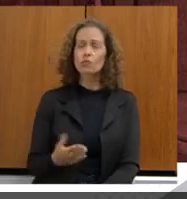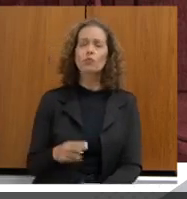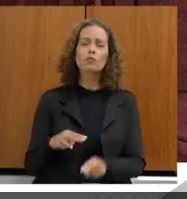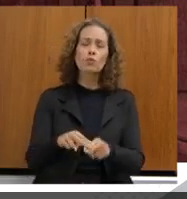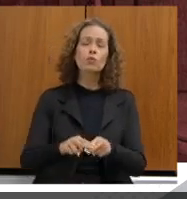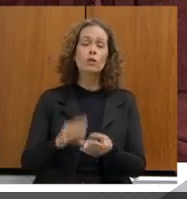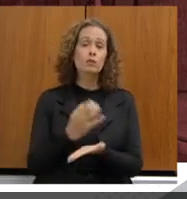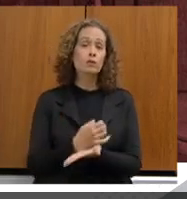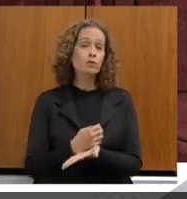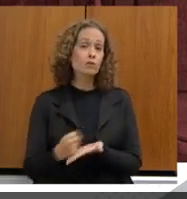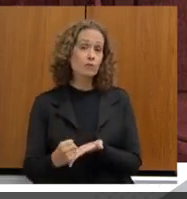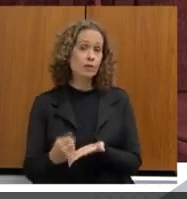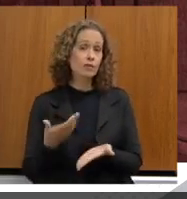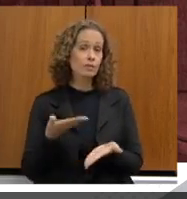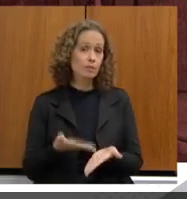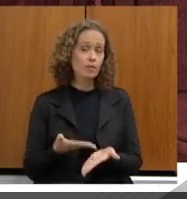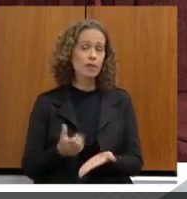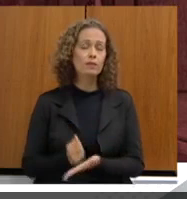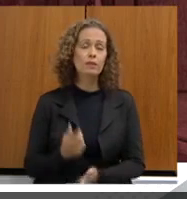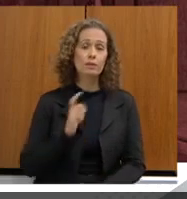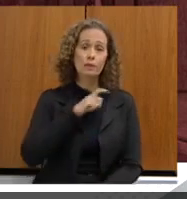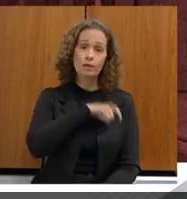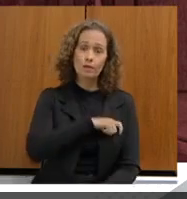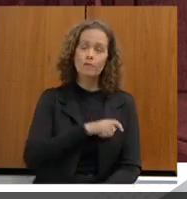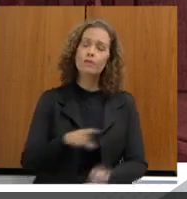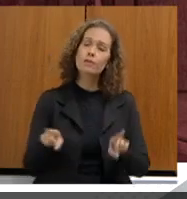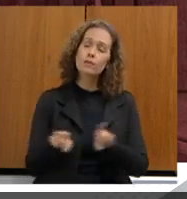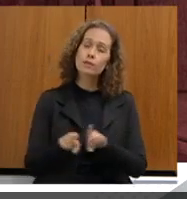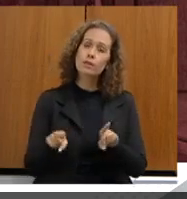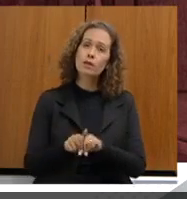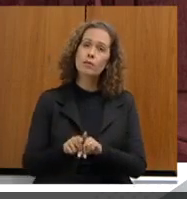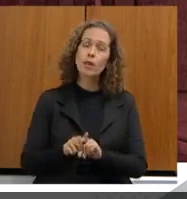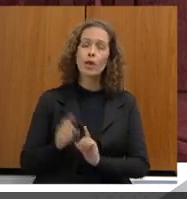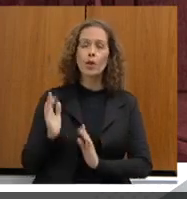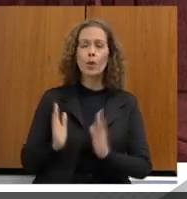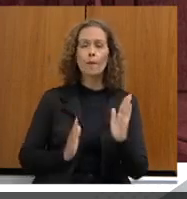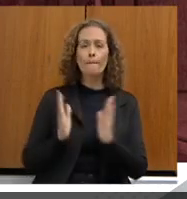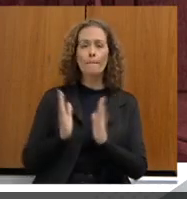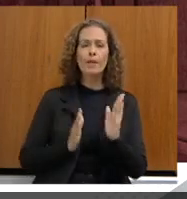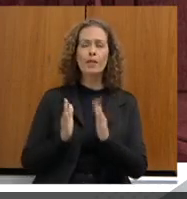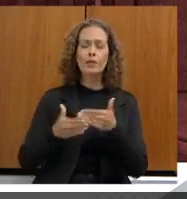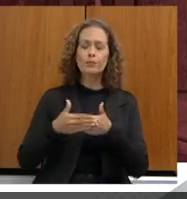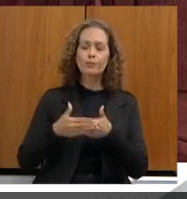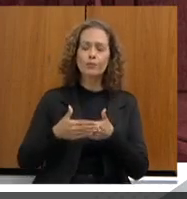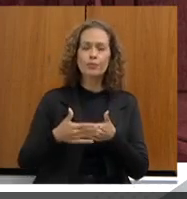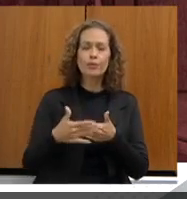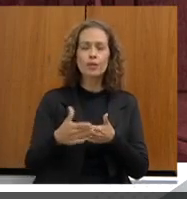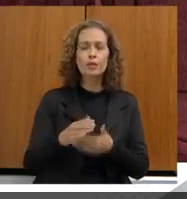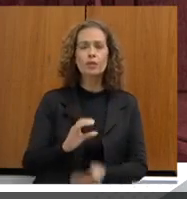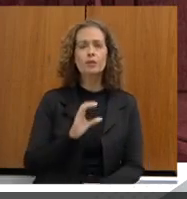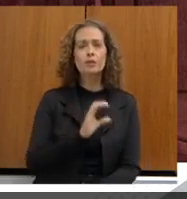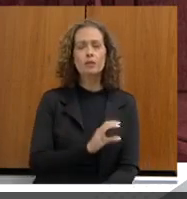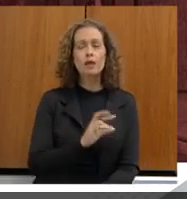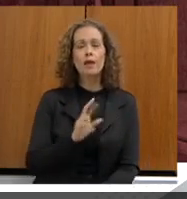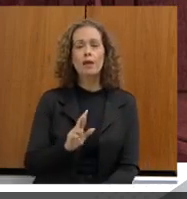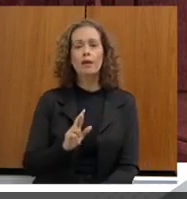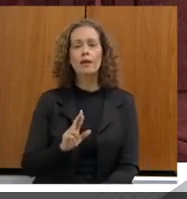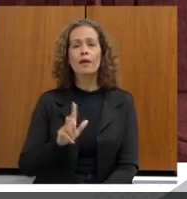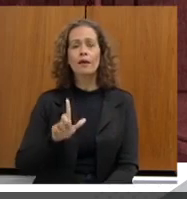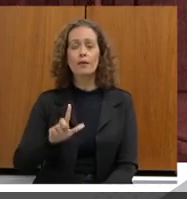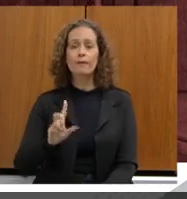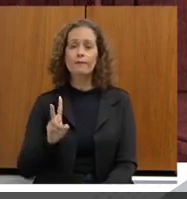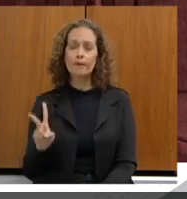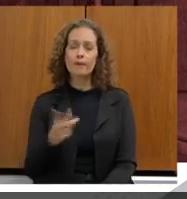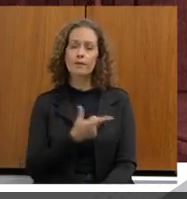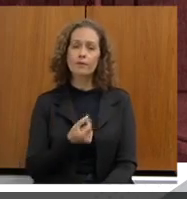vencimento delas e ainda prorrogação do prazo de exigência do CRLV de 2020